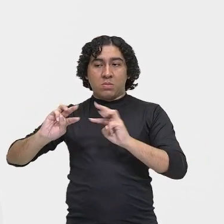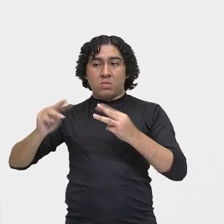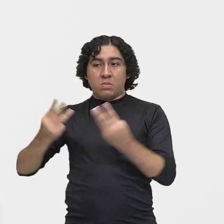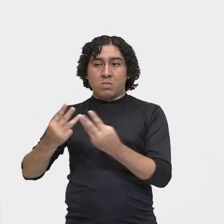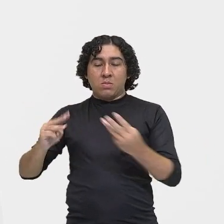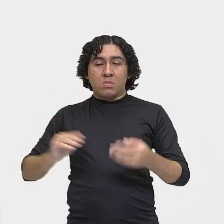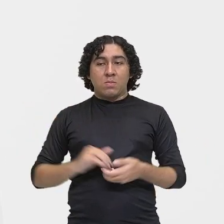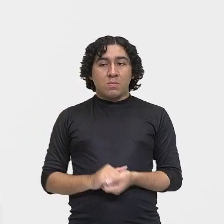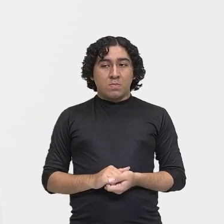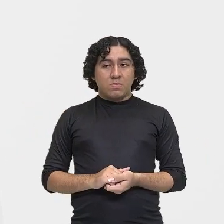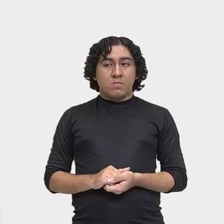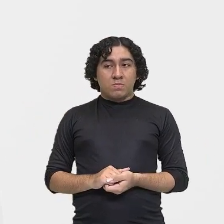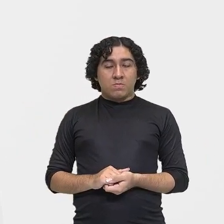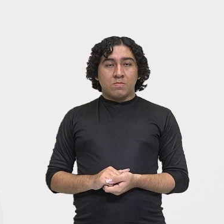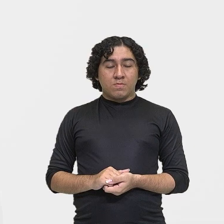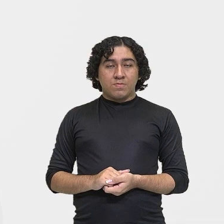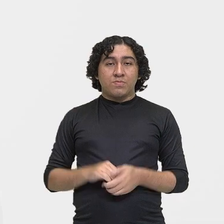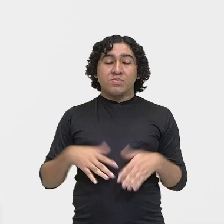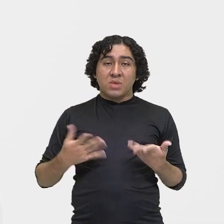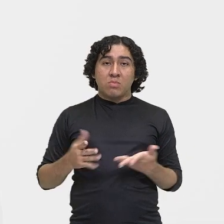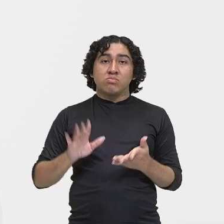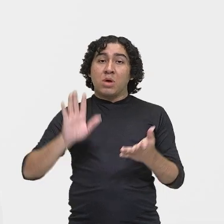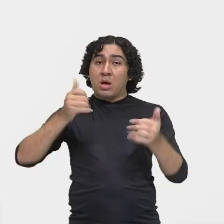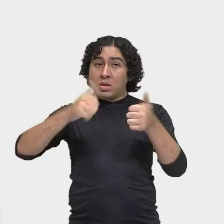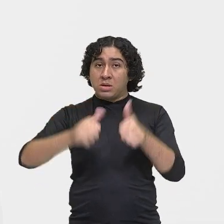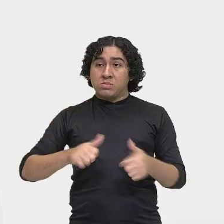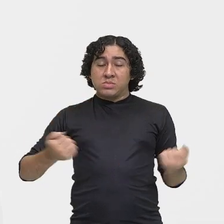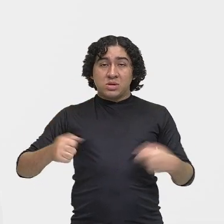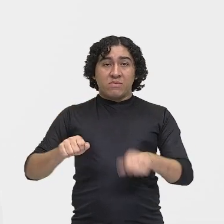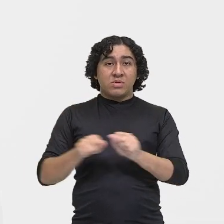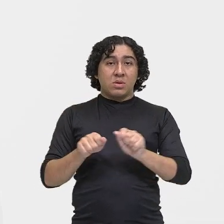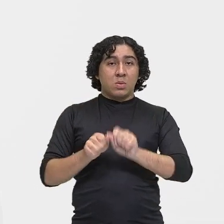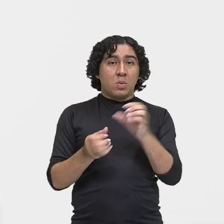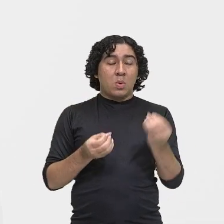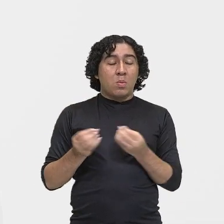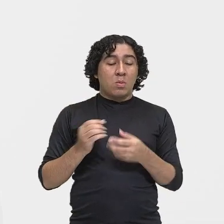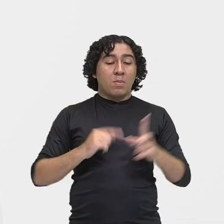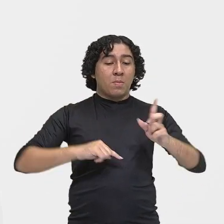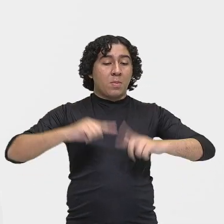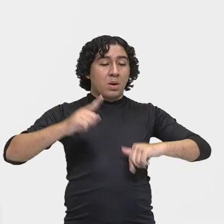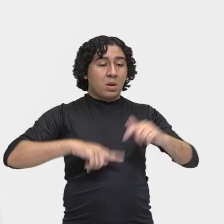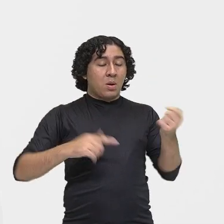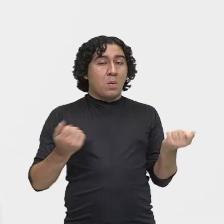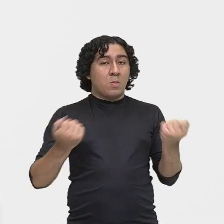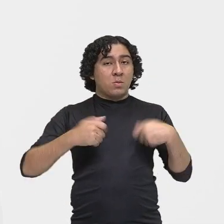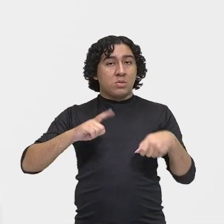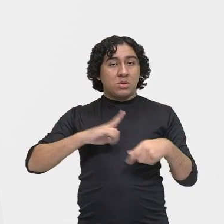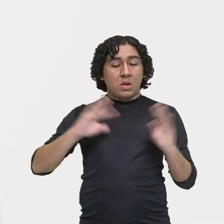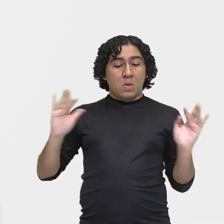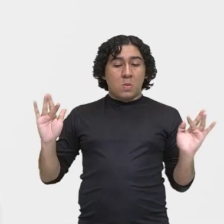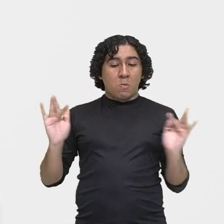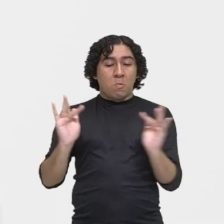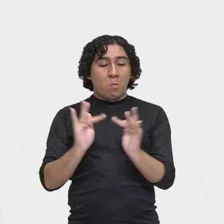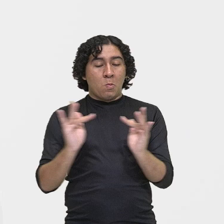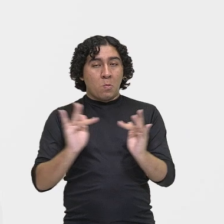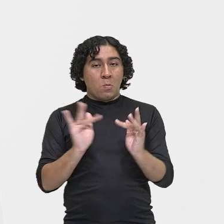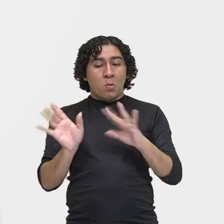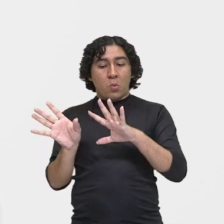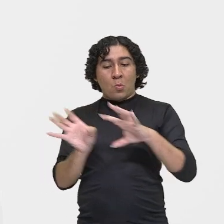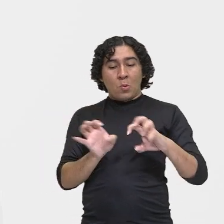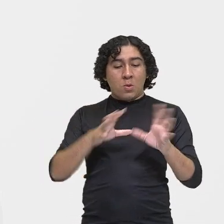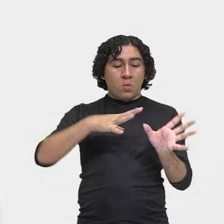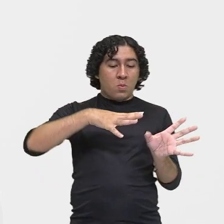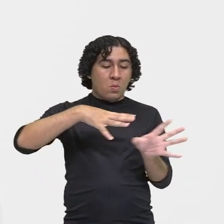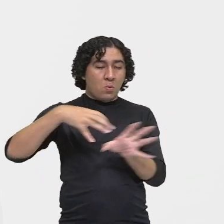Tal análise, é claro, deve ser feita para corpos que se atraem